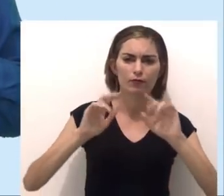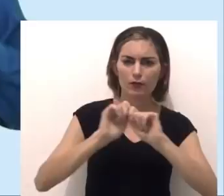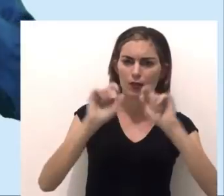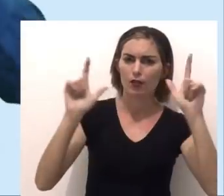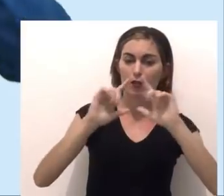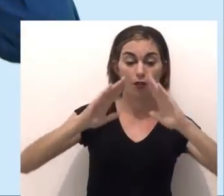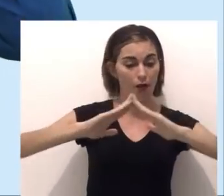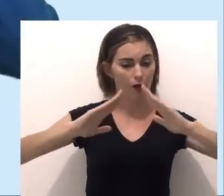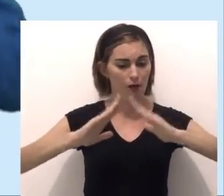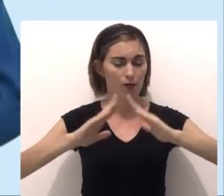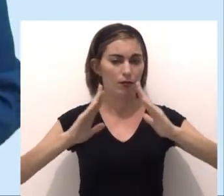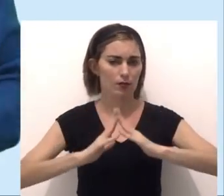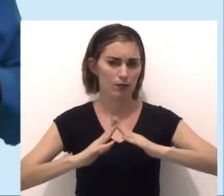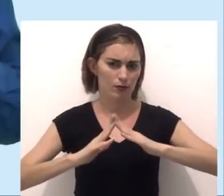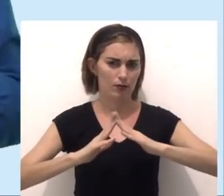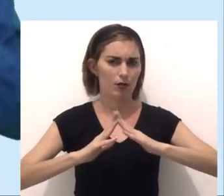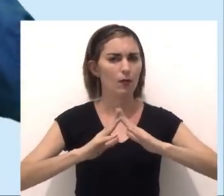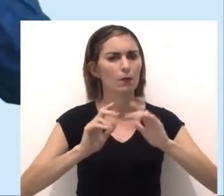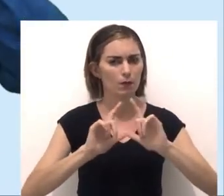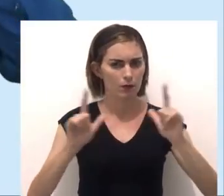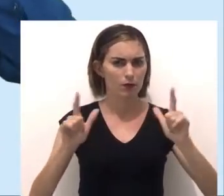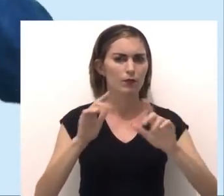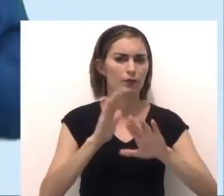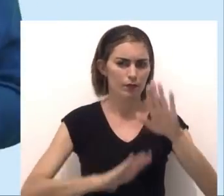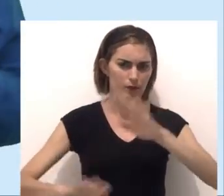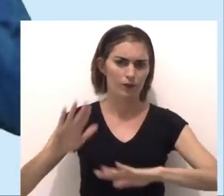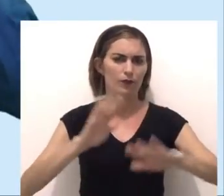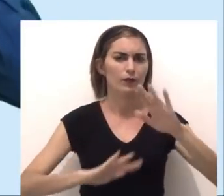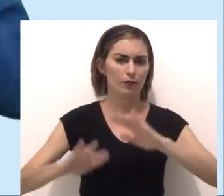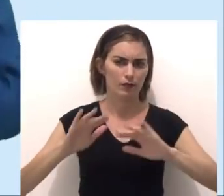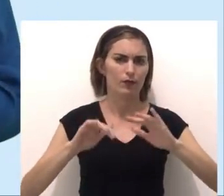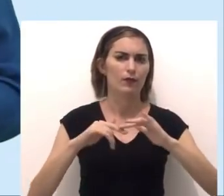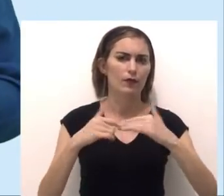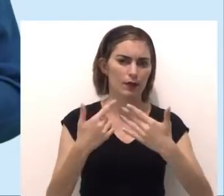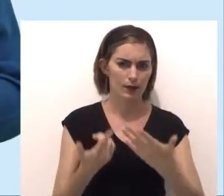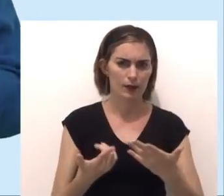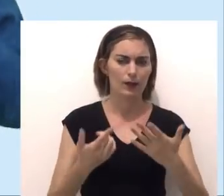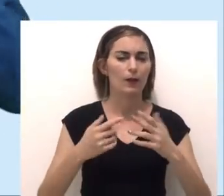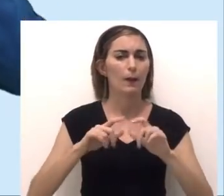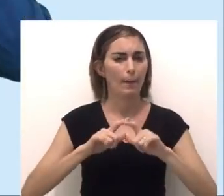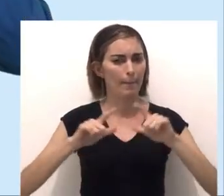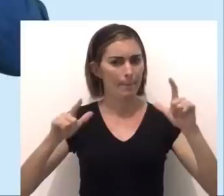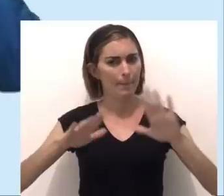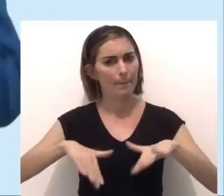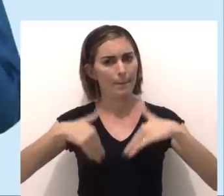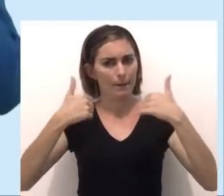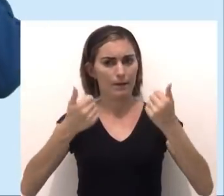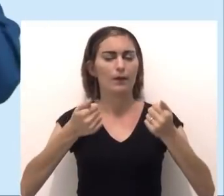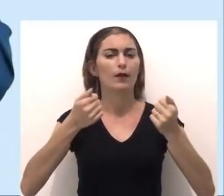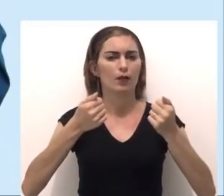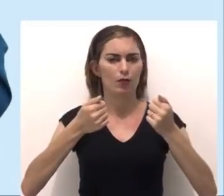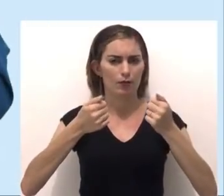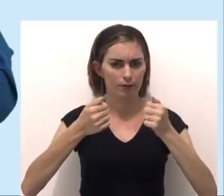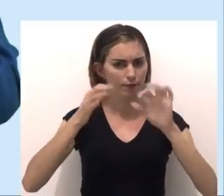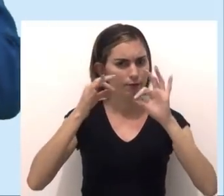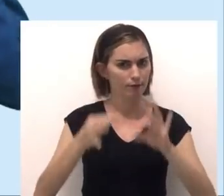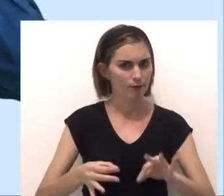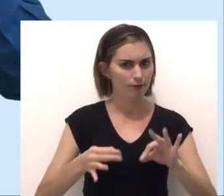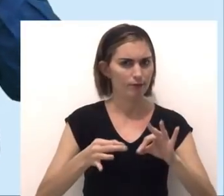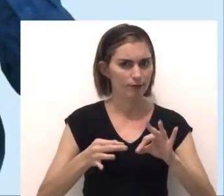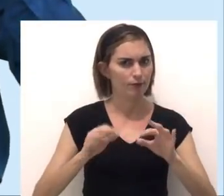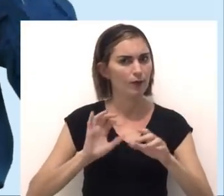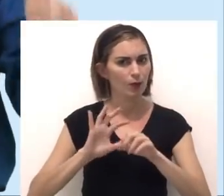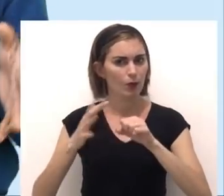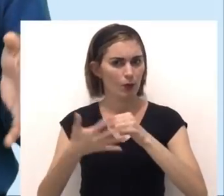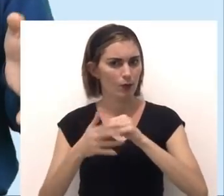vigilantes. Mantenham-se em casa, que o maior remédio, o maior e o melhor remédio contra